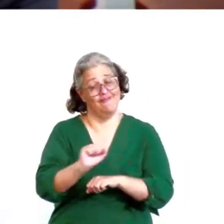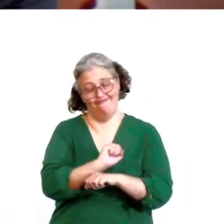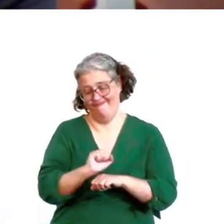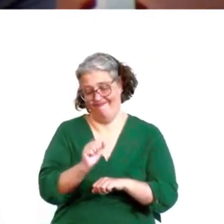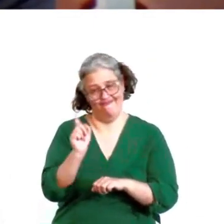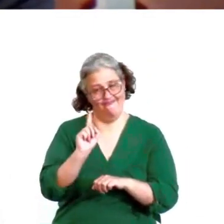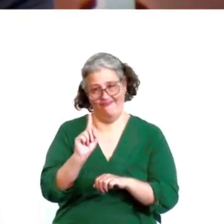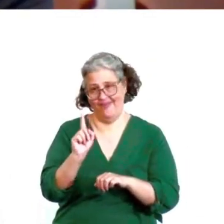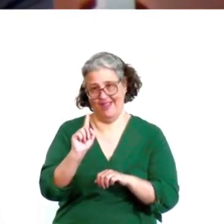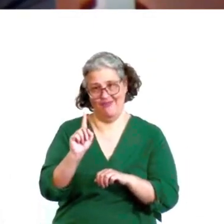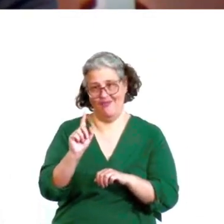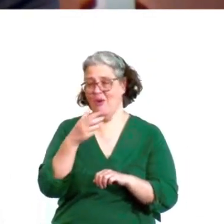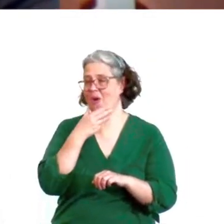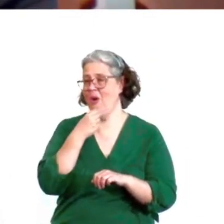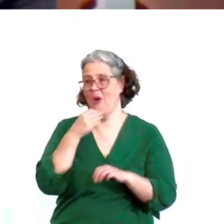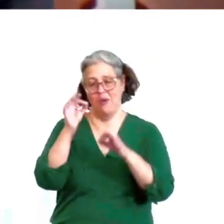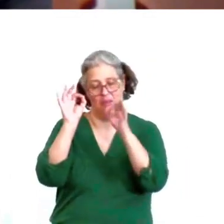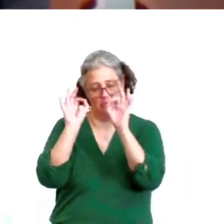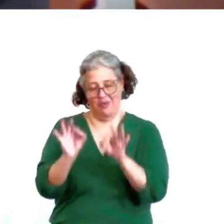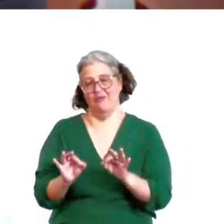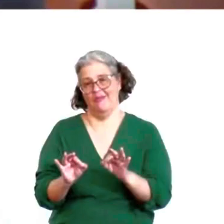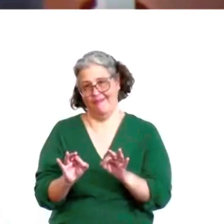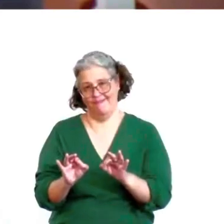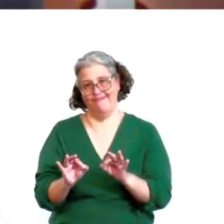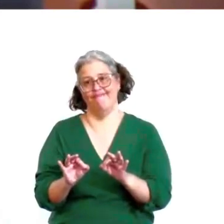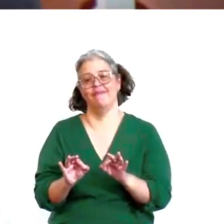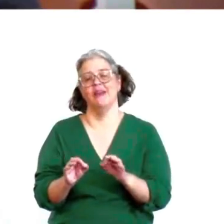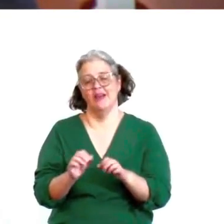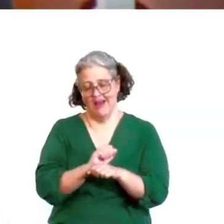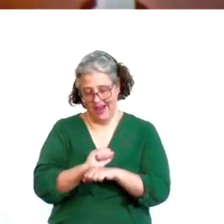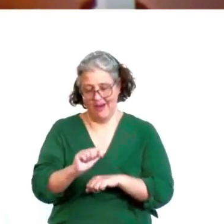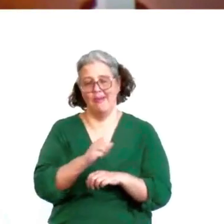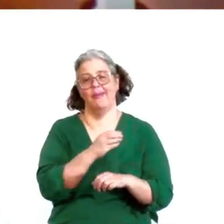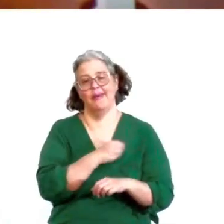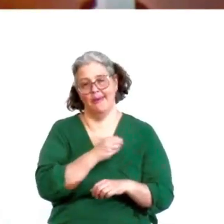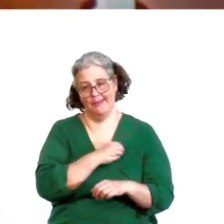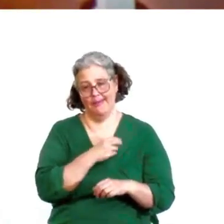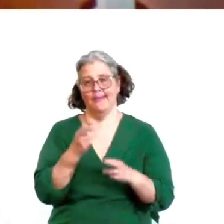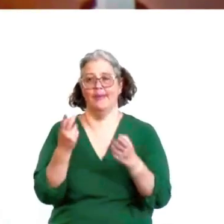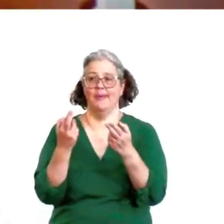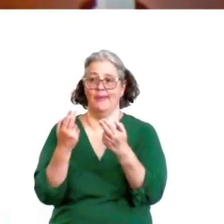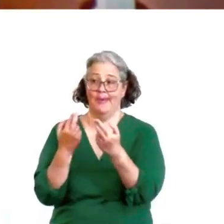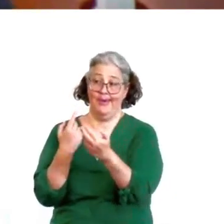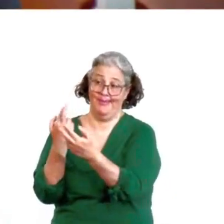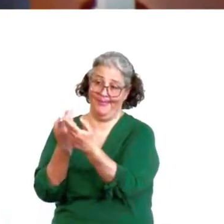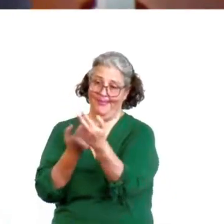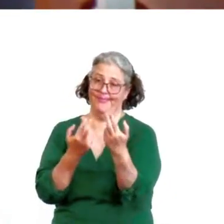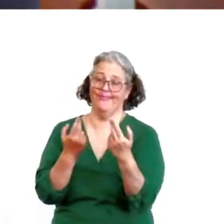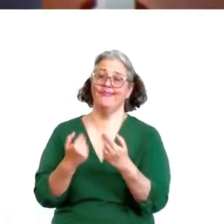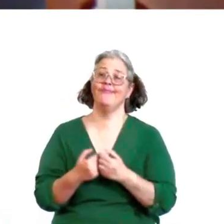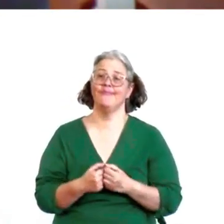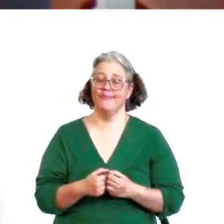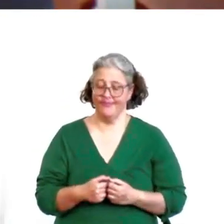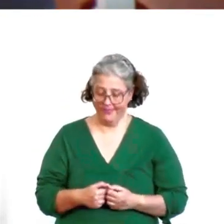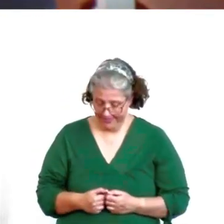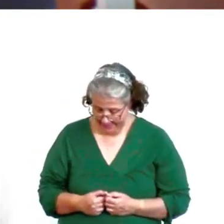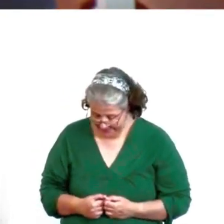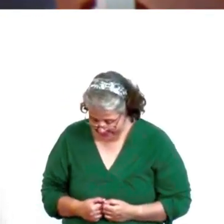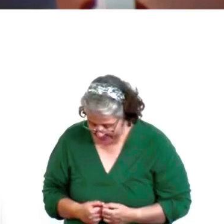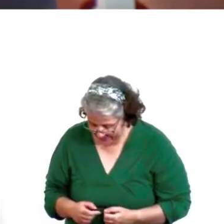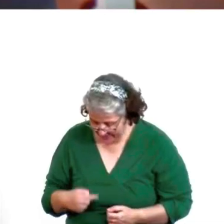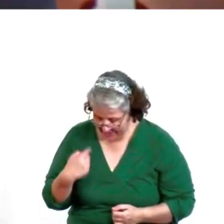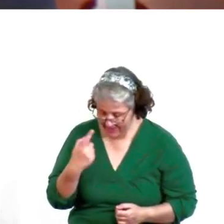não era um homem perfeito. Ele era pecador como nós. Ele não tinha Deus como a adoração última na vida dele.